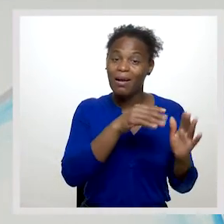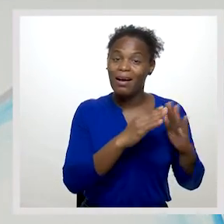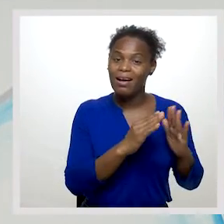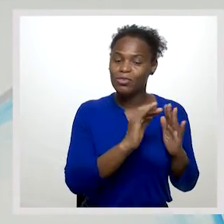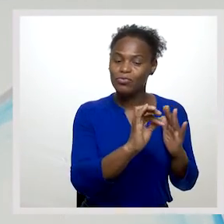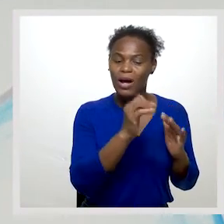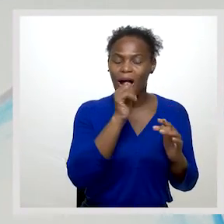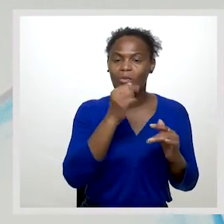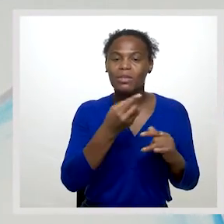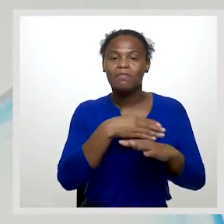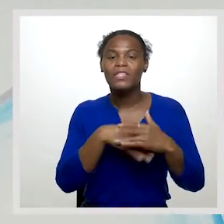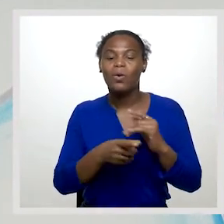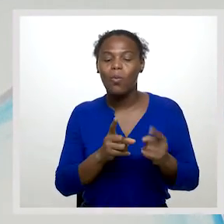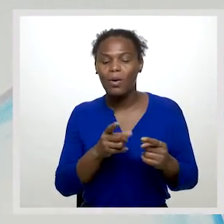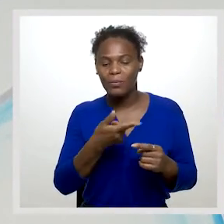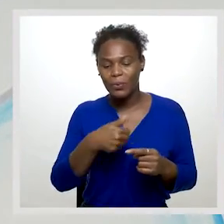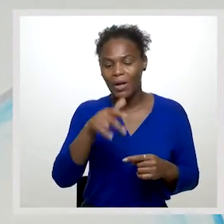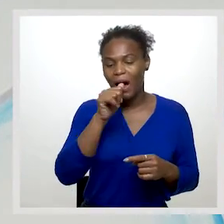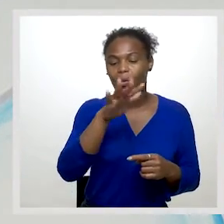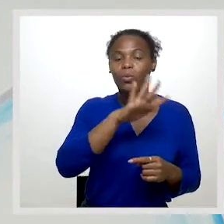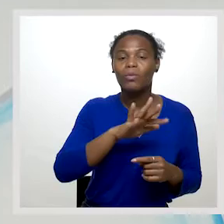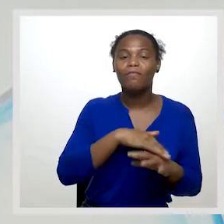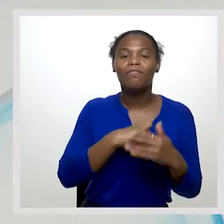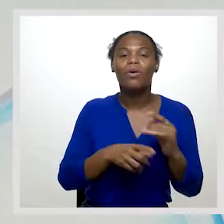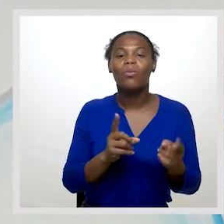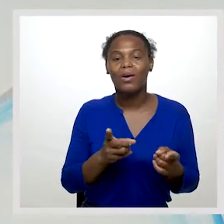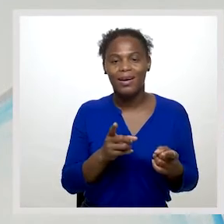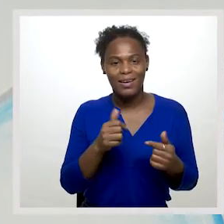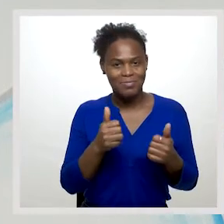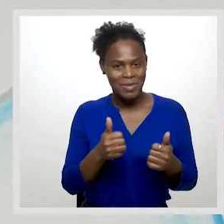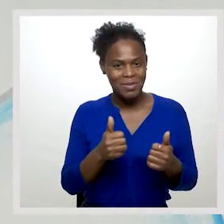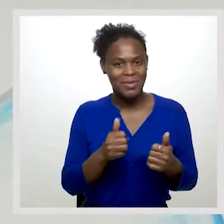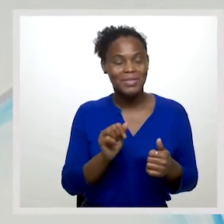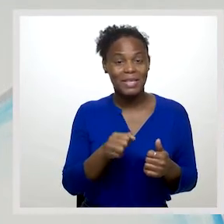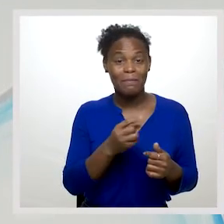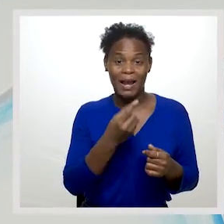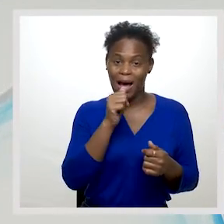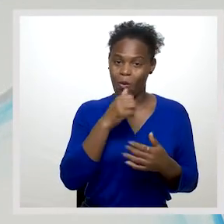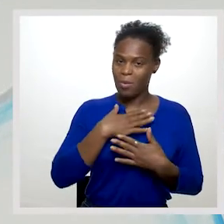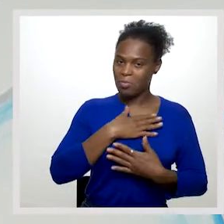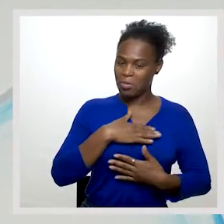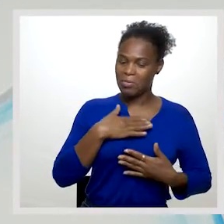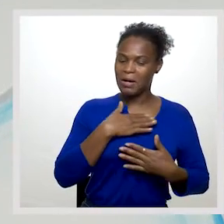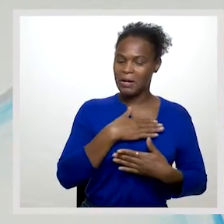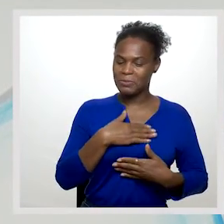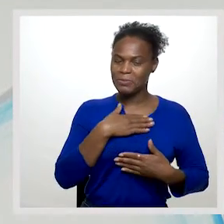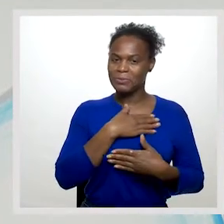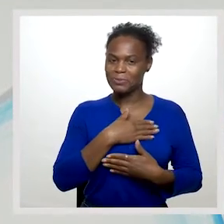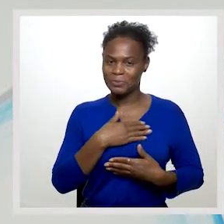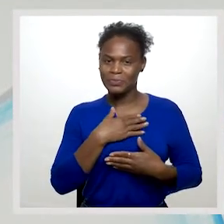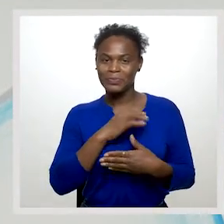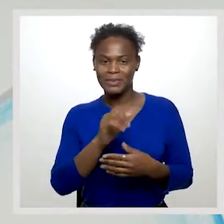casa, para que serve a água? Utilizamos a água em quê? Muito bem, não é? Para tomar o banho,